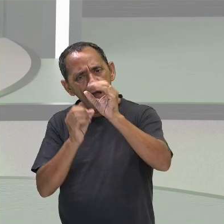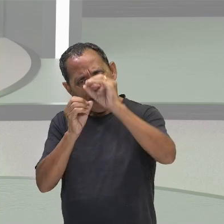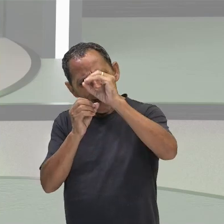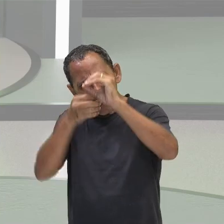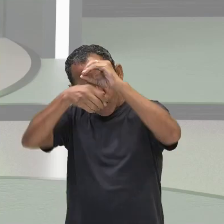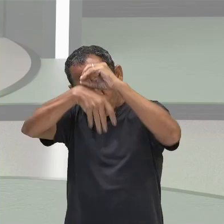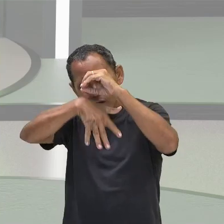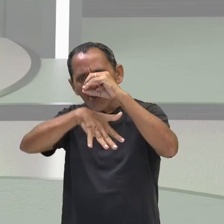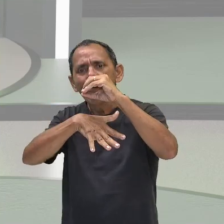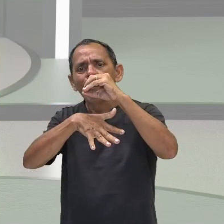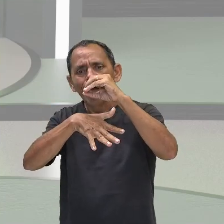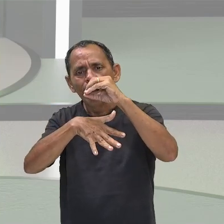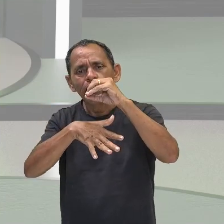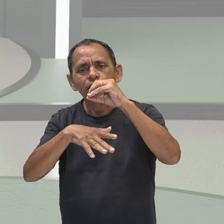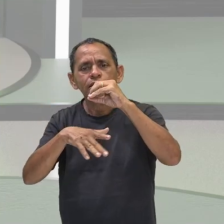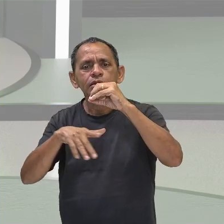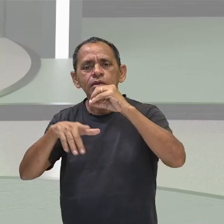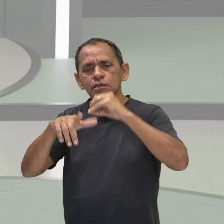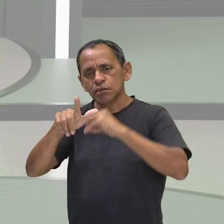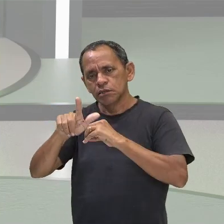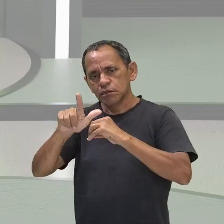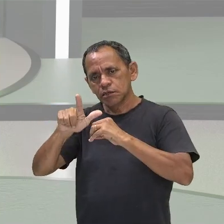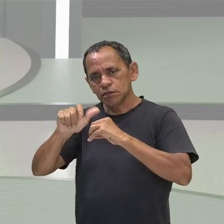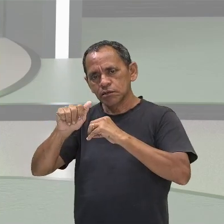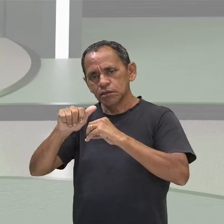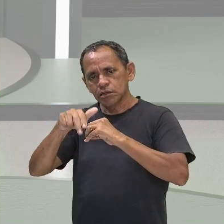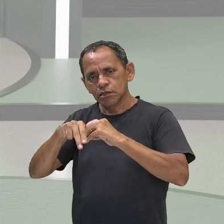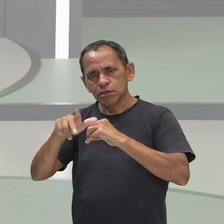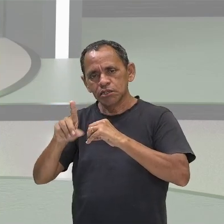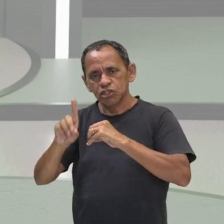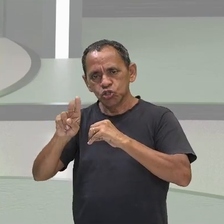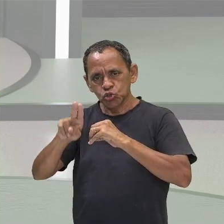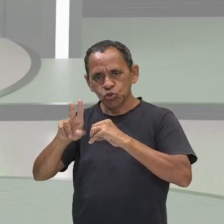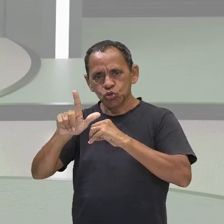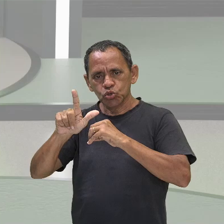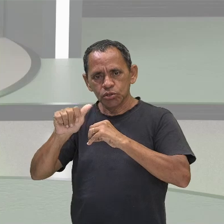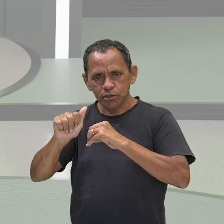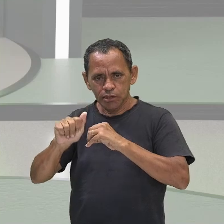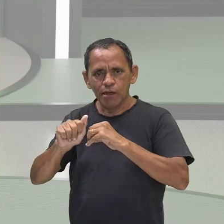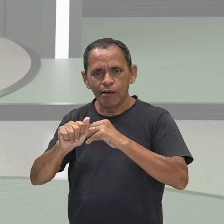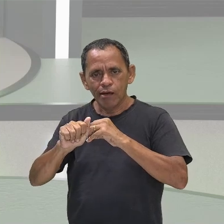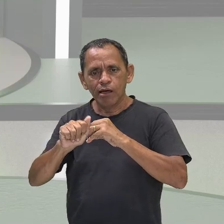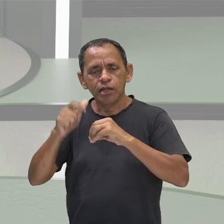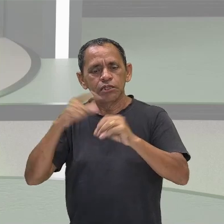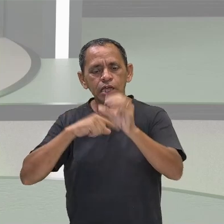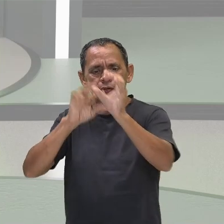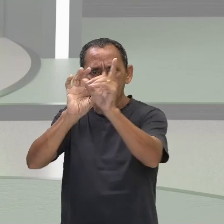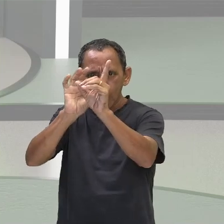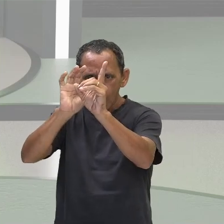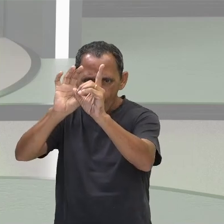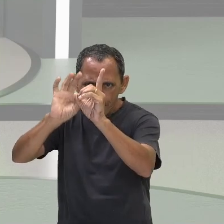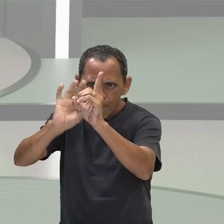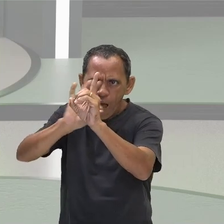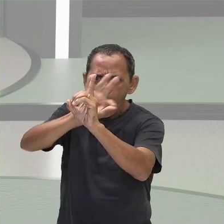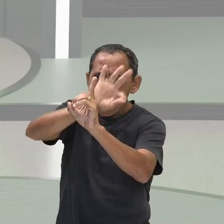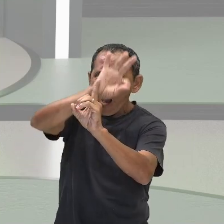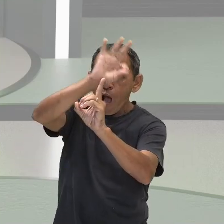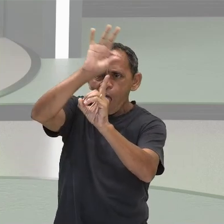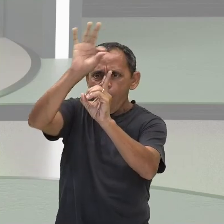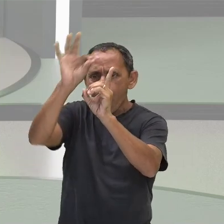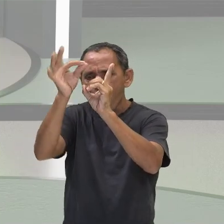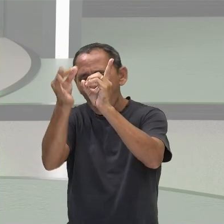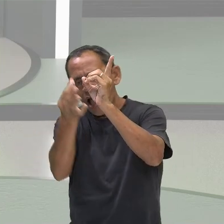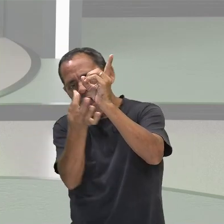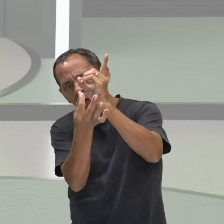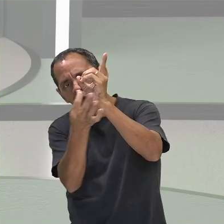glândula bulbo-uretral, a próstata também, e que são, no caso, a próstata